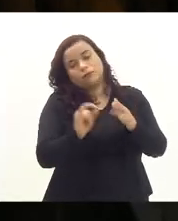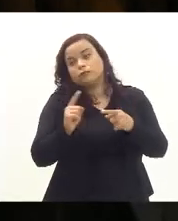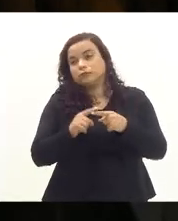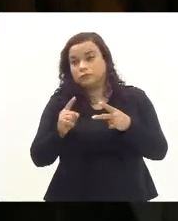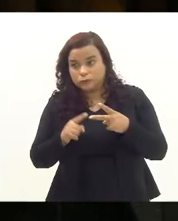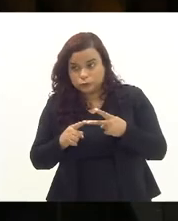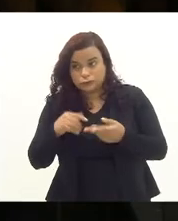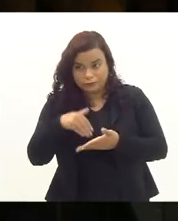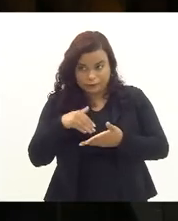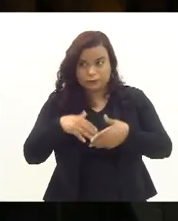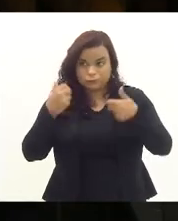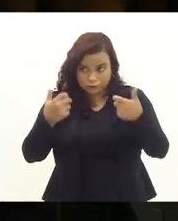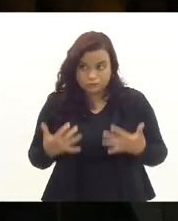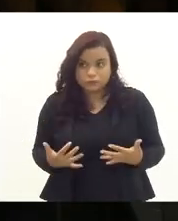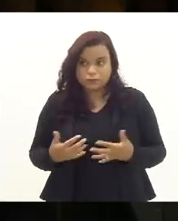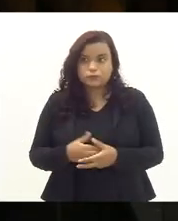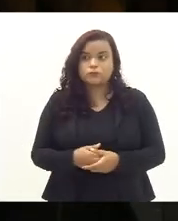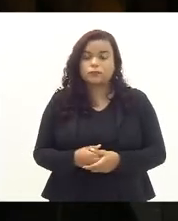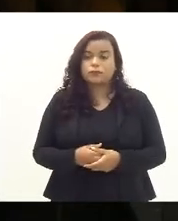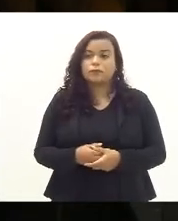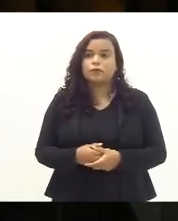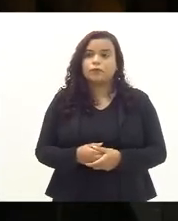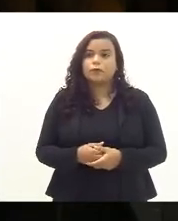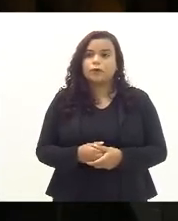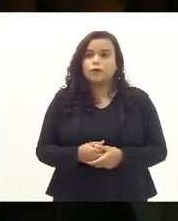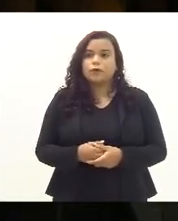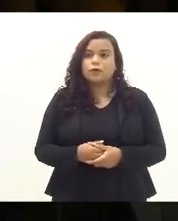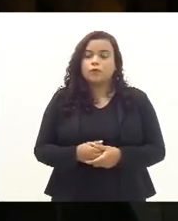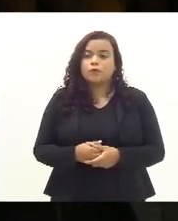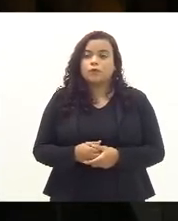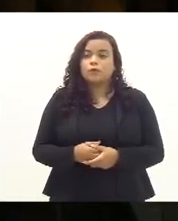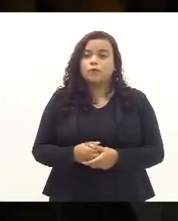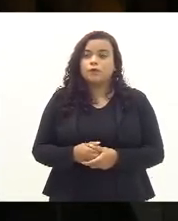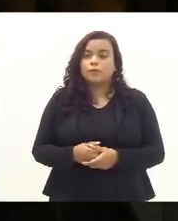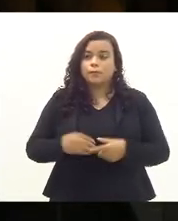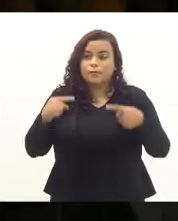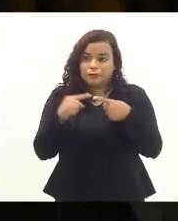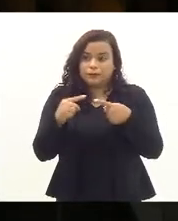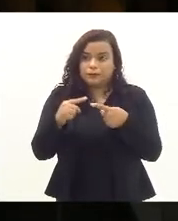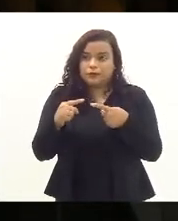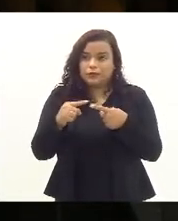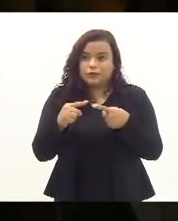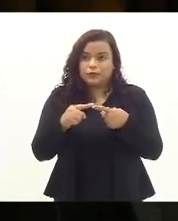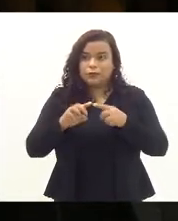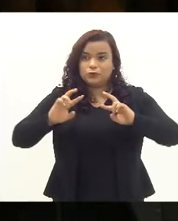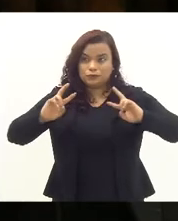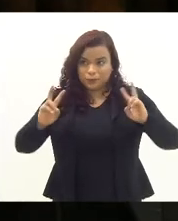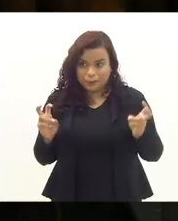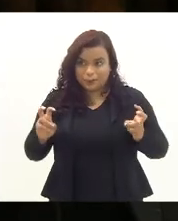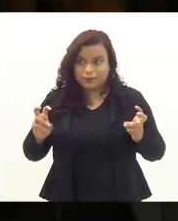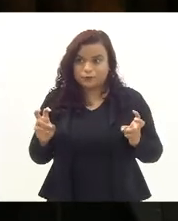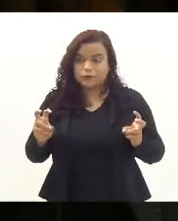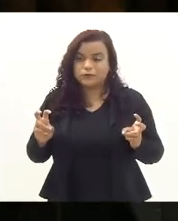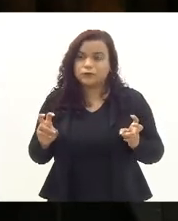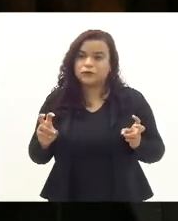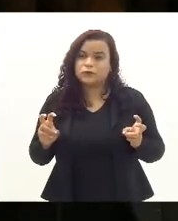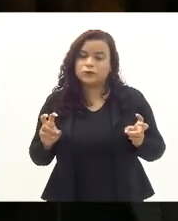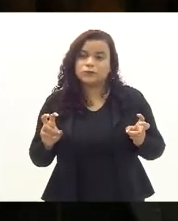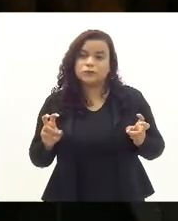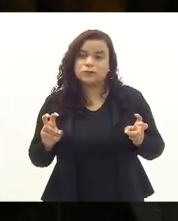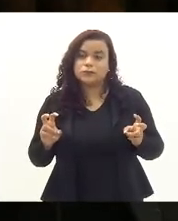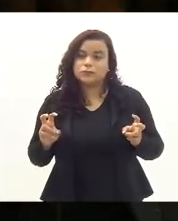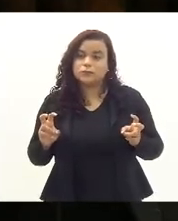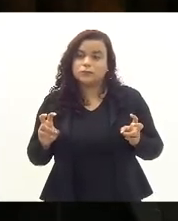para o final é o primeiro diz respeito e